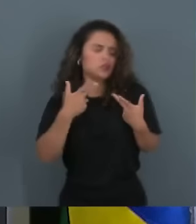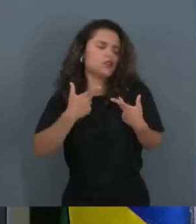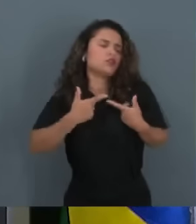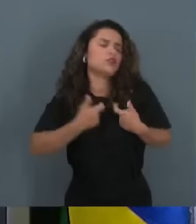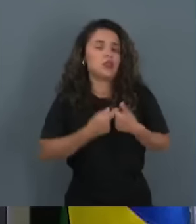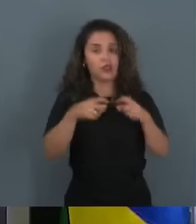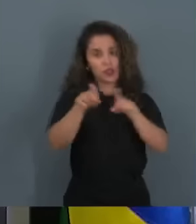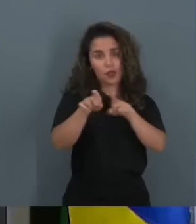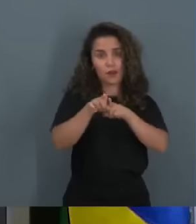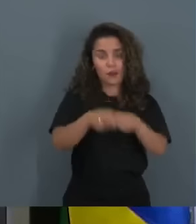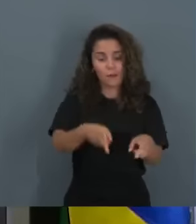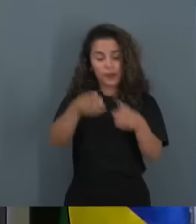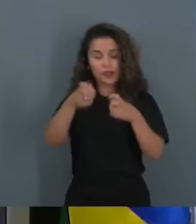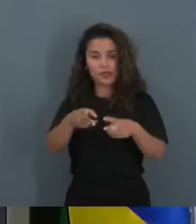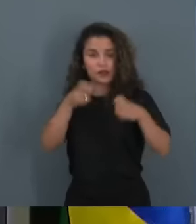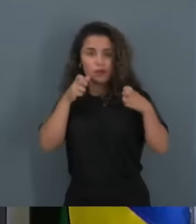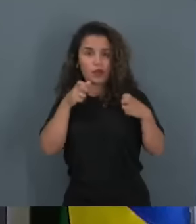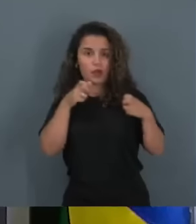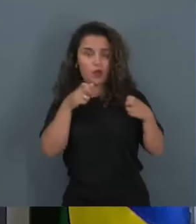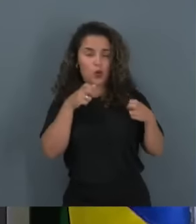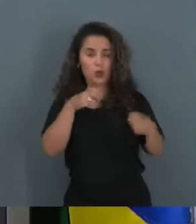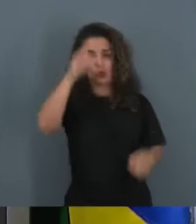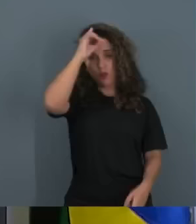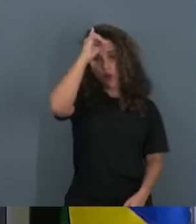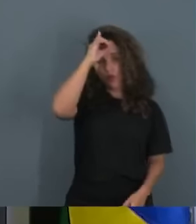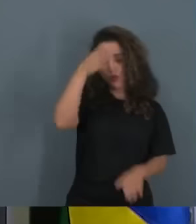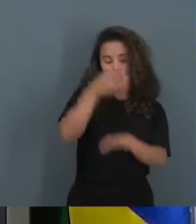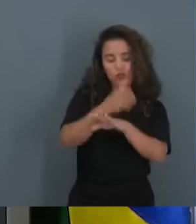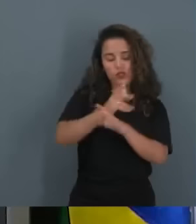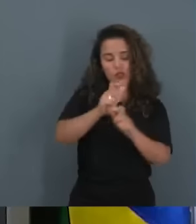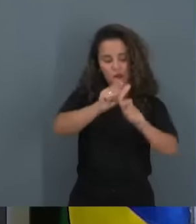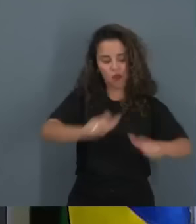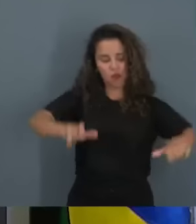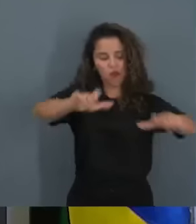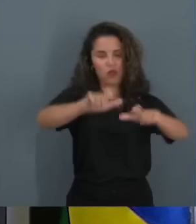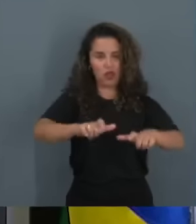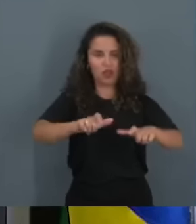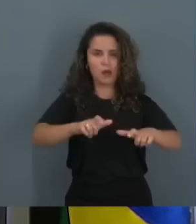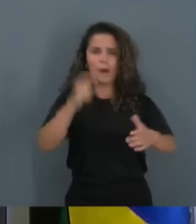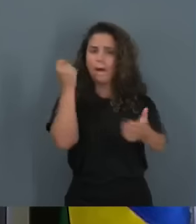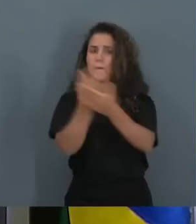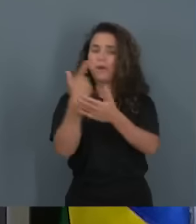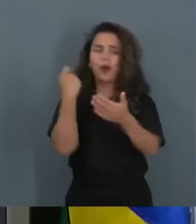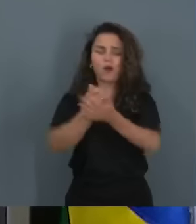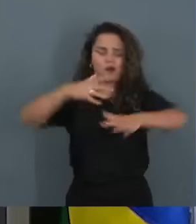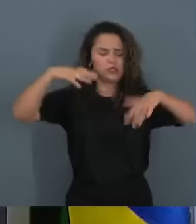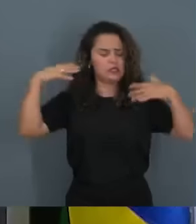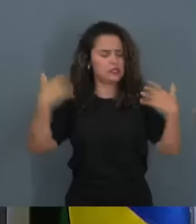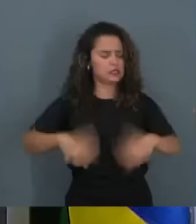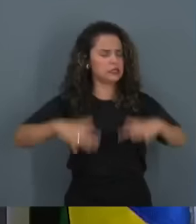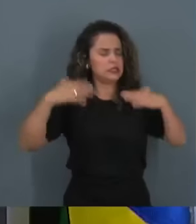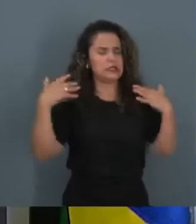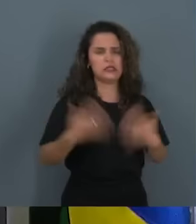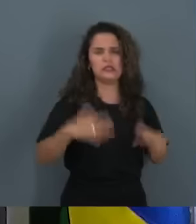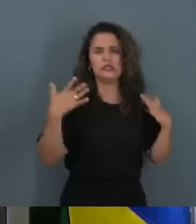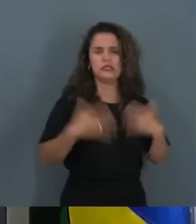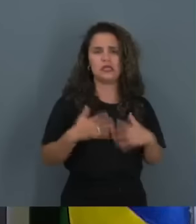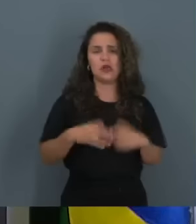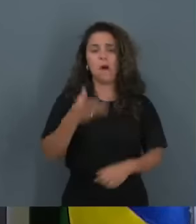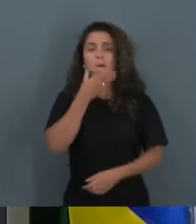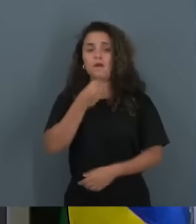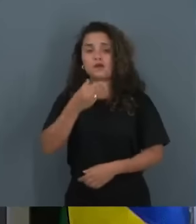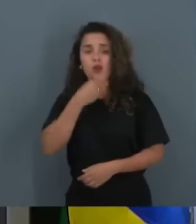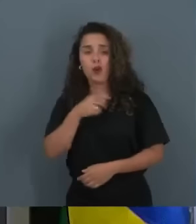quebra identificar os incompetentes em seu reino, pagou uma fortuna aos homens que fingiram trabalhar